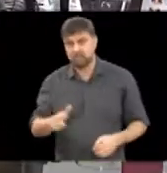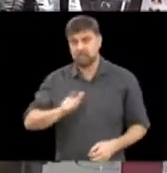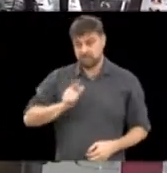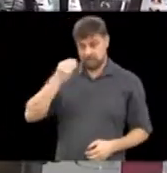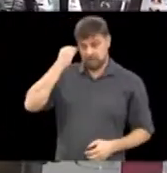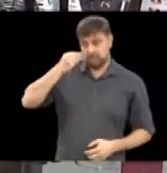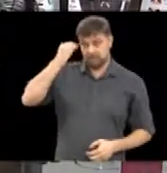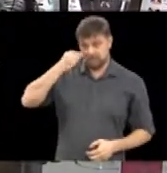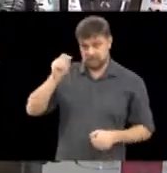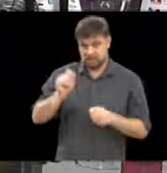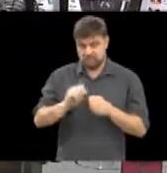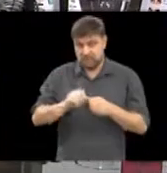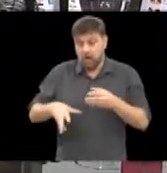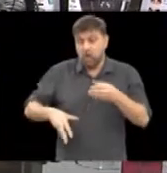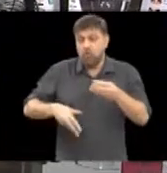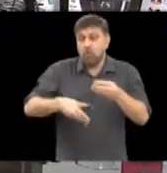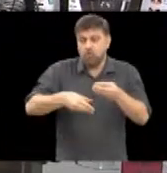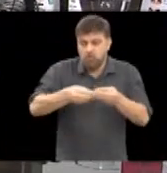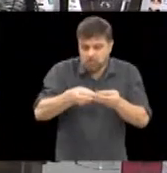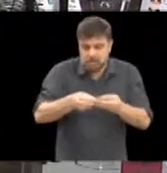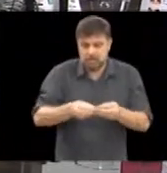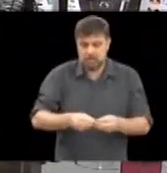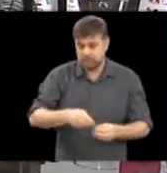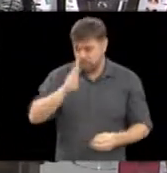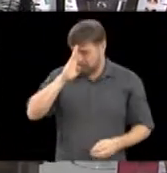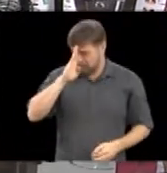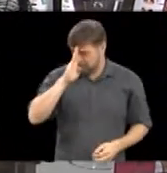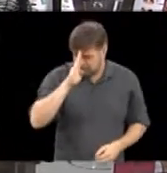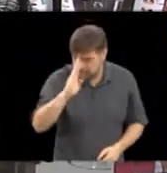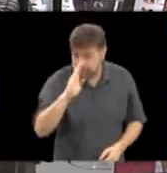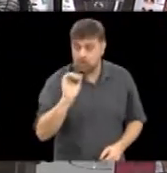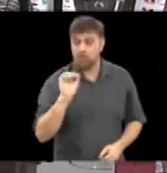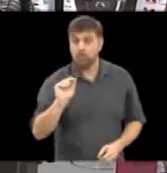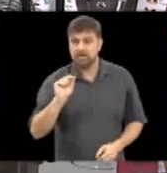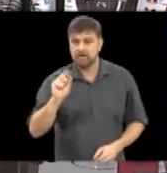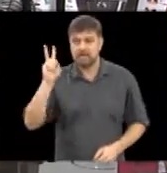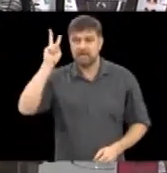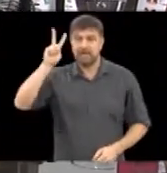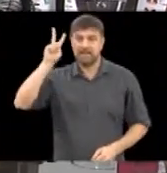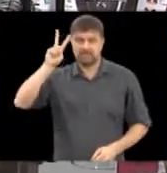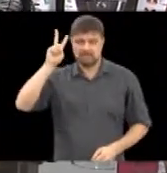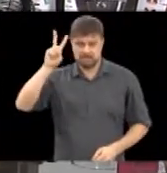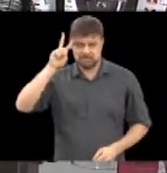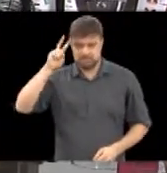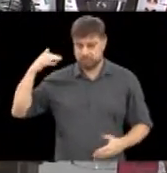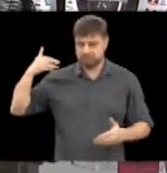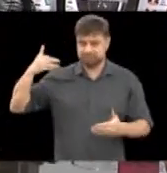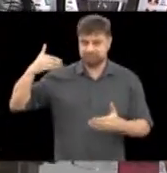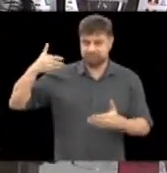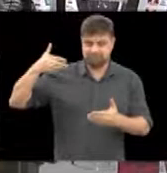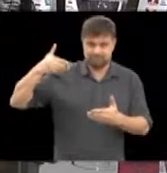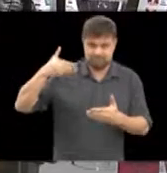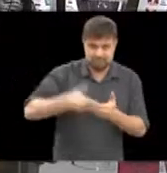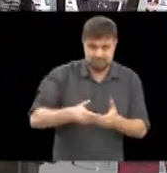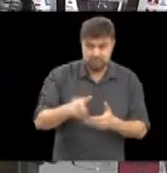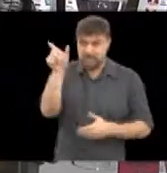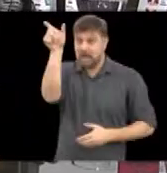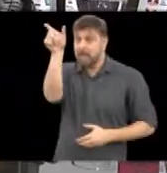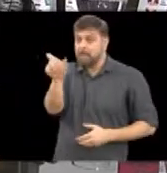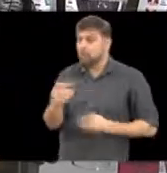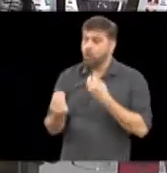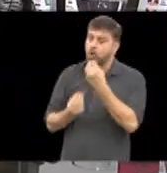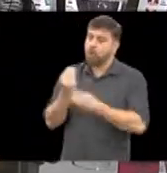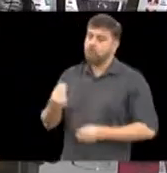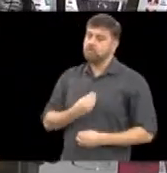então? Não só com testes, o teste faz um complemento, mas o mais importante é a história do